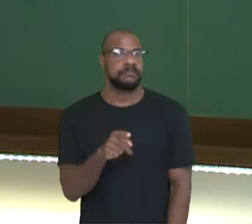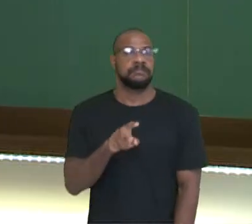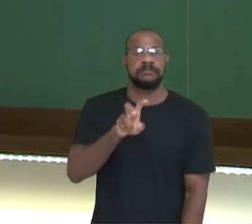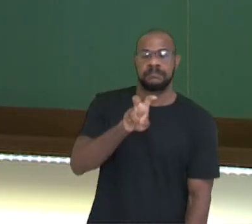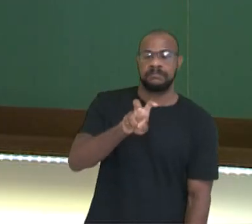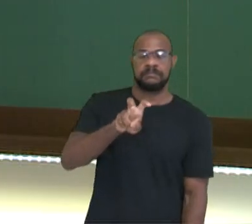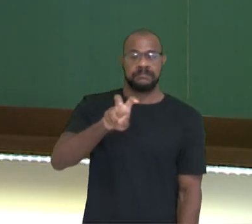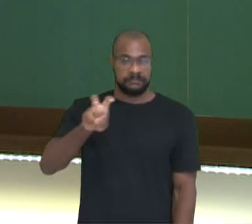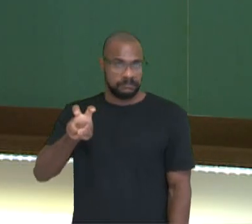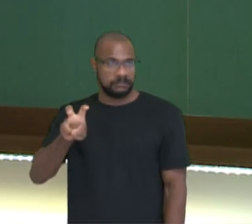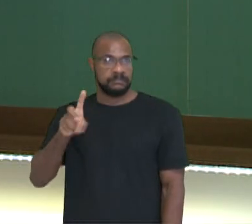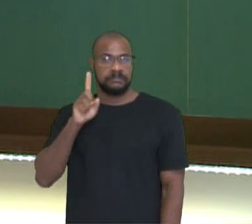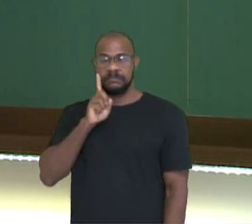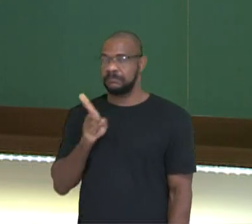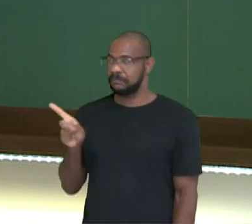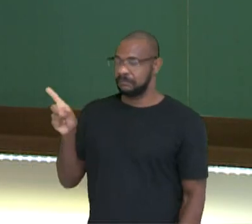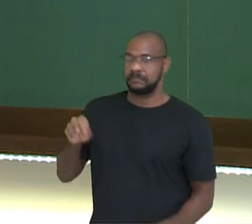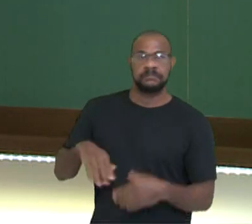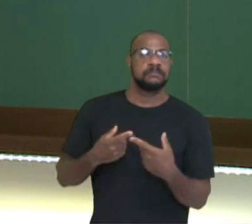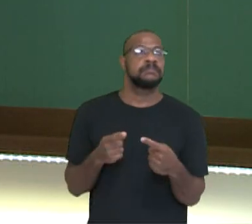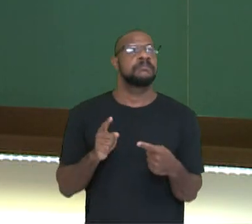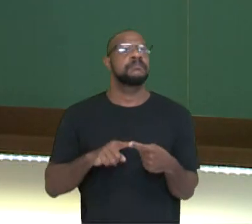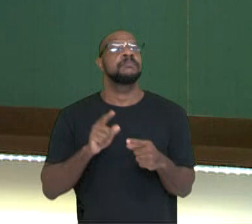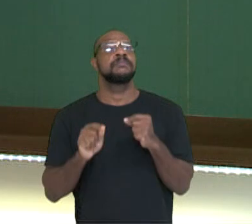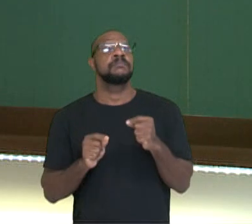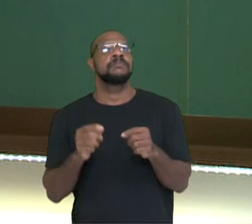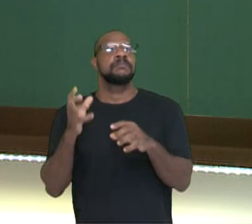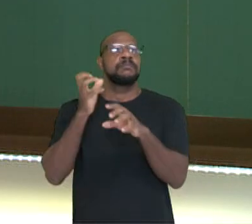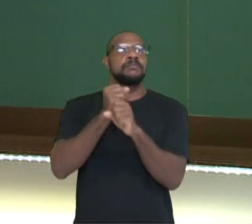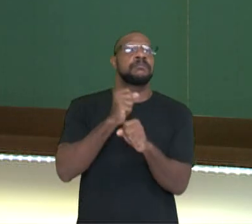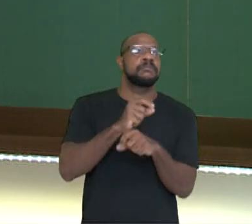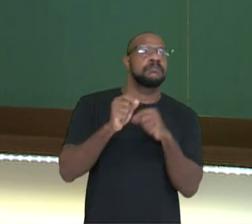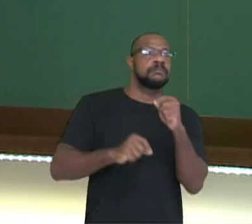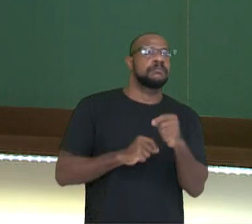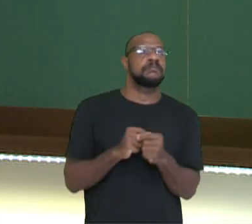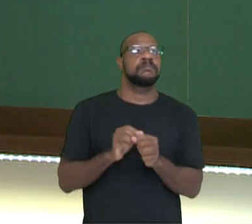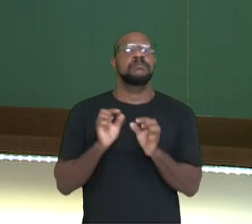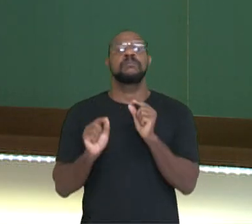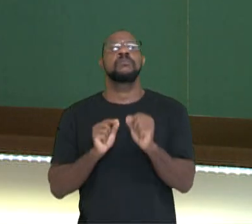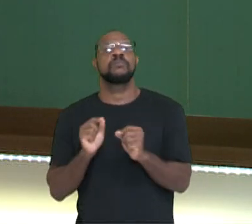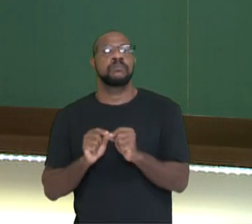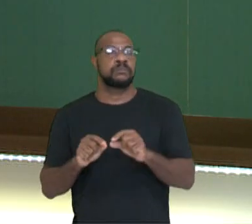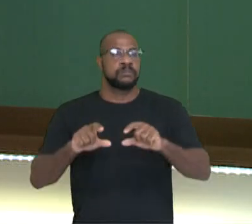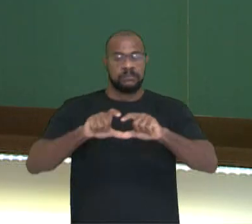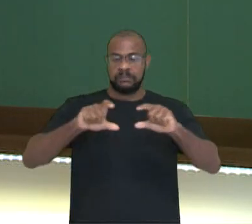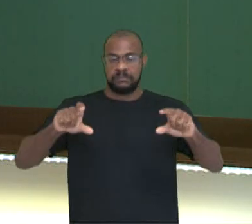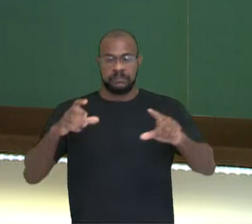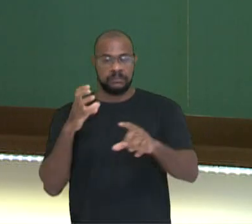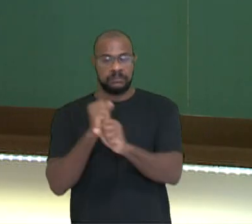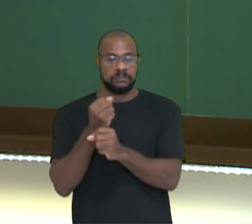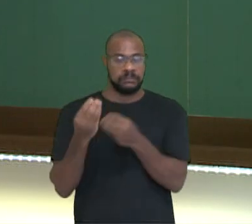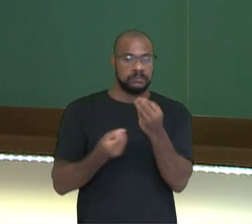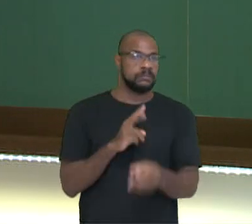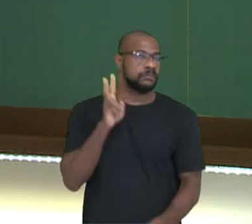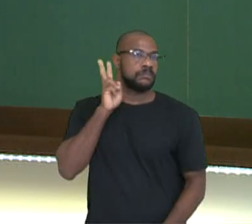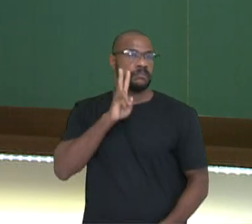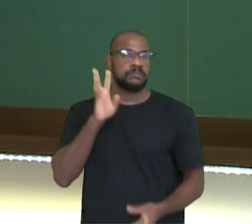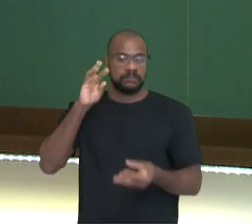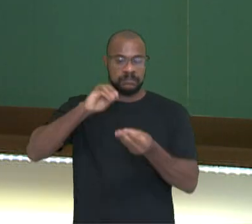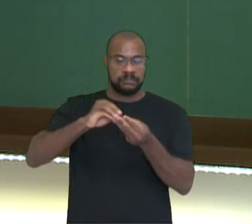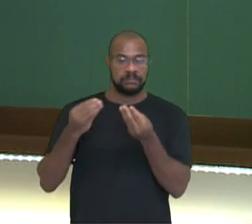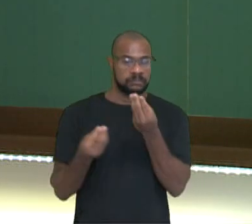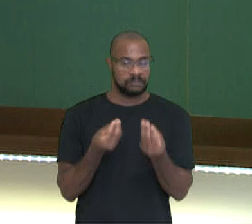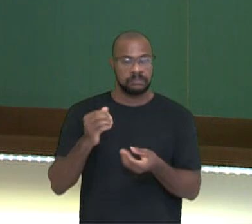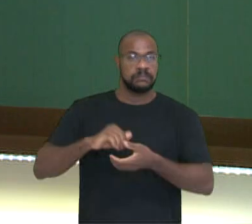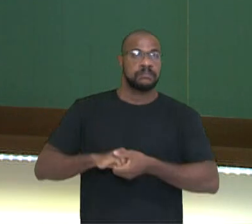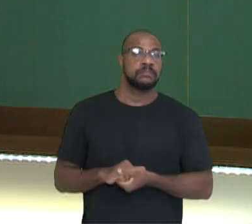4.555 graus. A primeira coisa que a gente vai fazer é calcular a primeira determinação desse ângulo. Então, vamos relembrar. Para